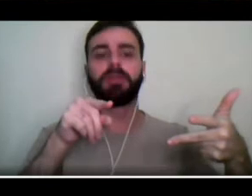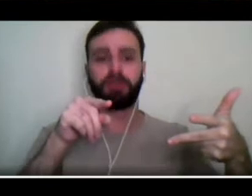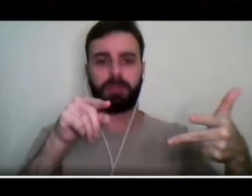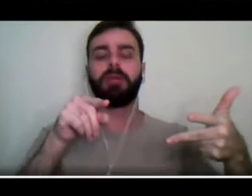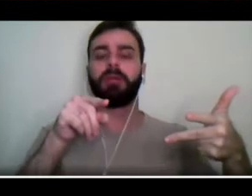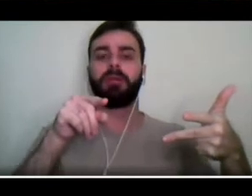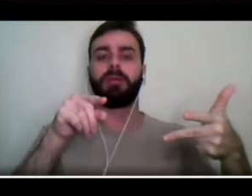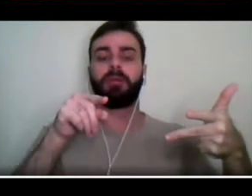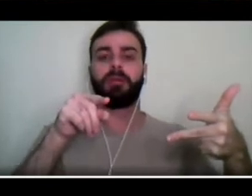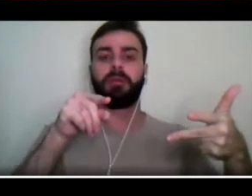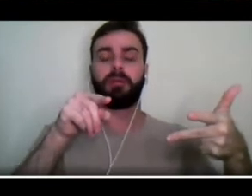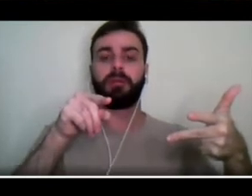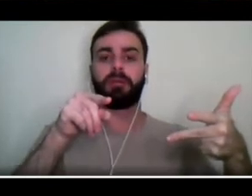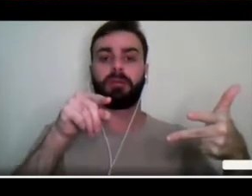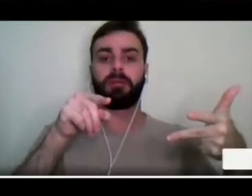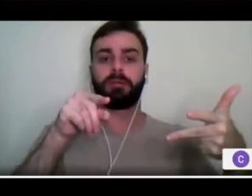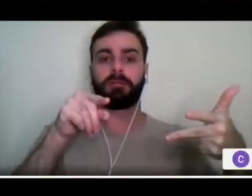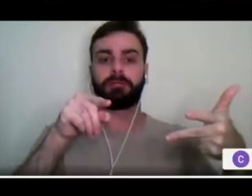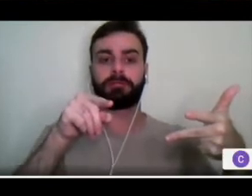que estão